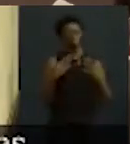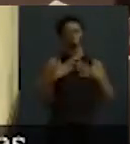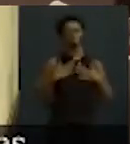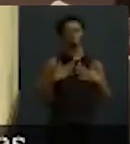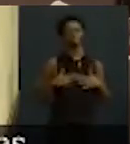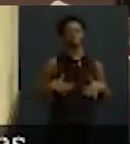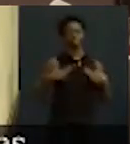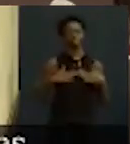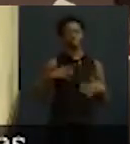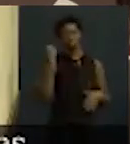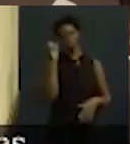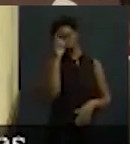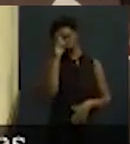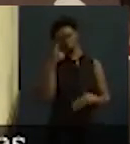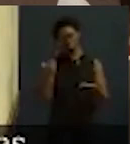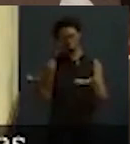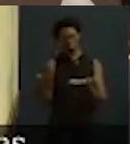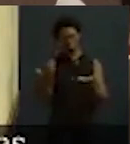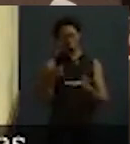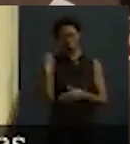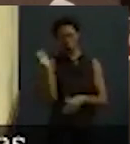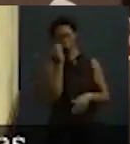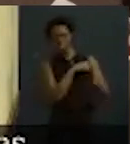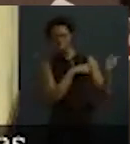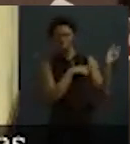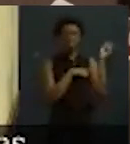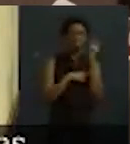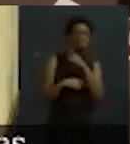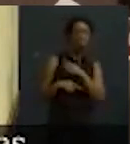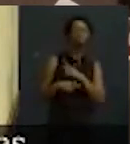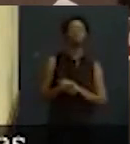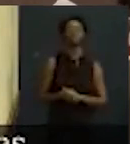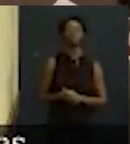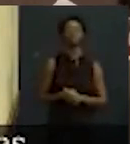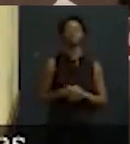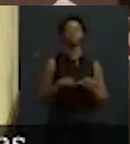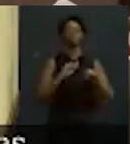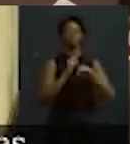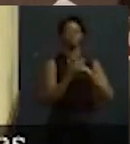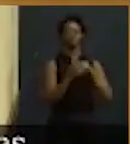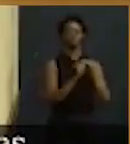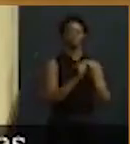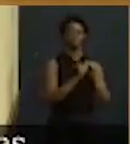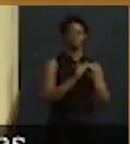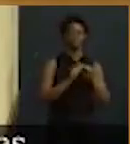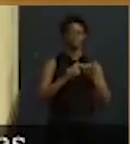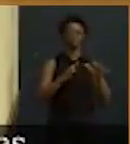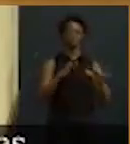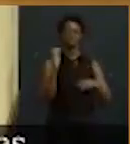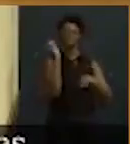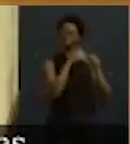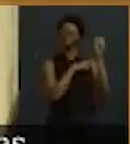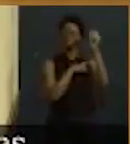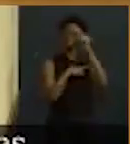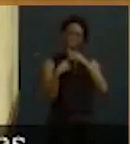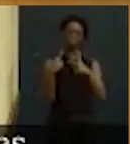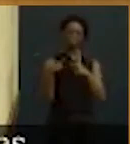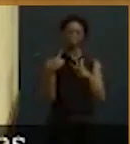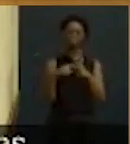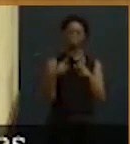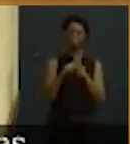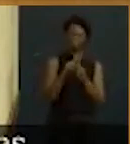tão difíceis como os que estamos vivendo. Apesar da pandemia e das dificuldades dela decorrentes, temos